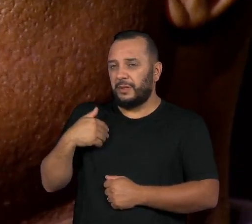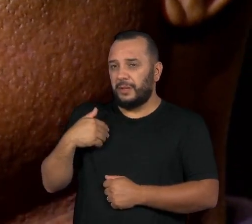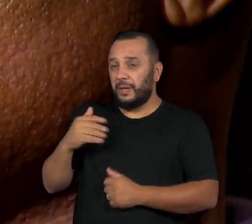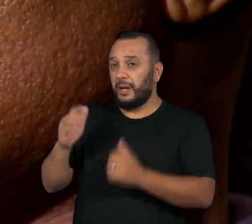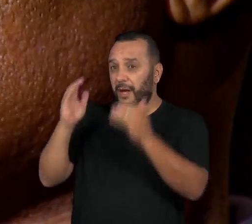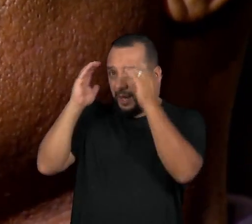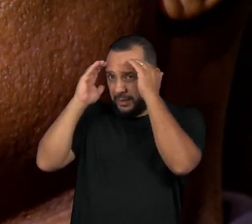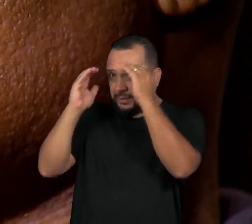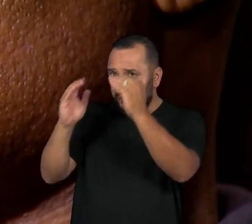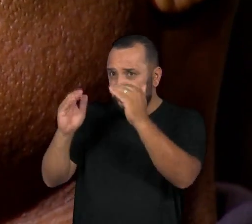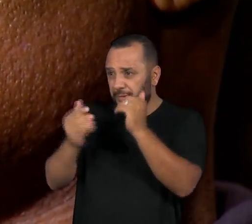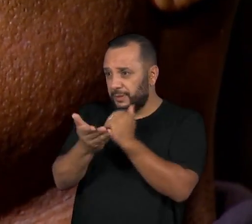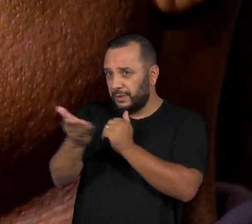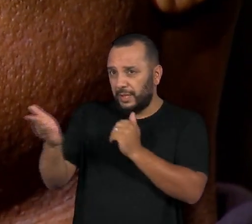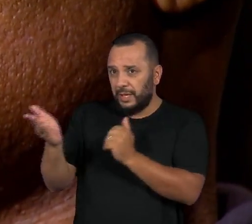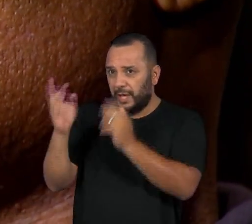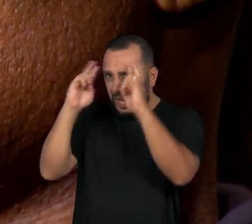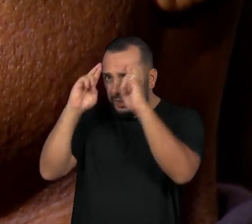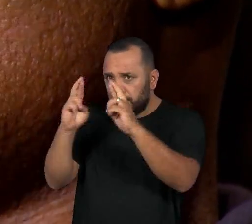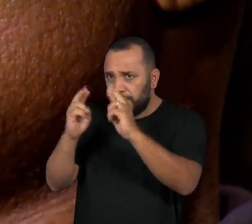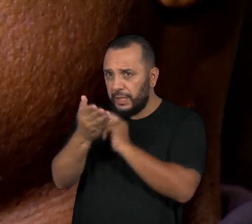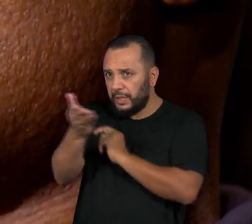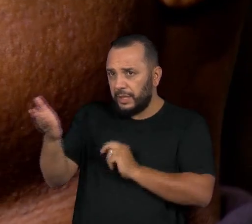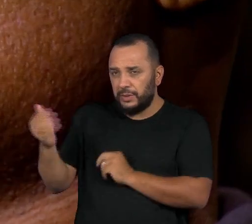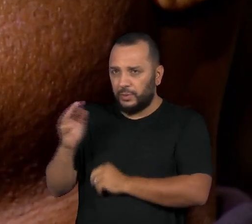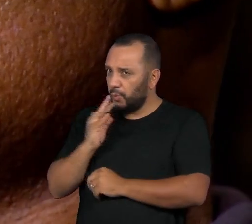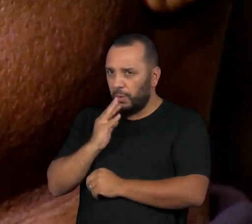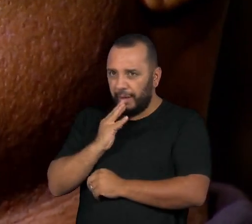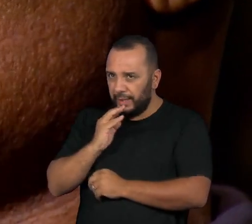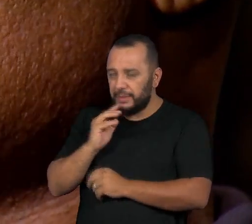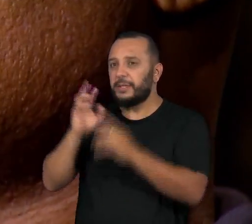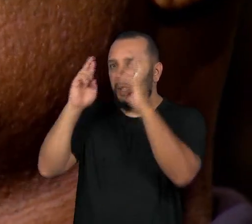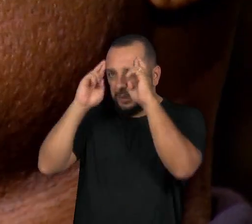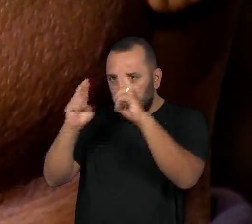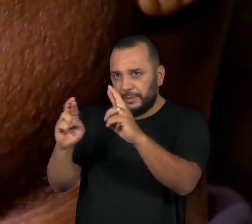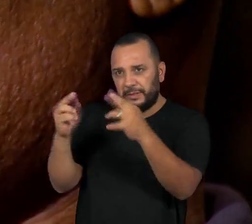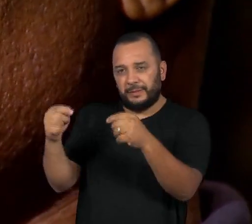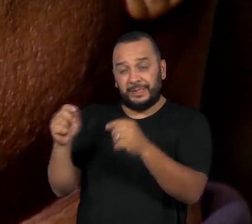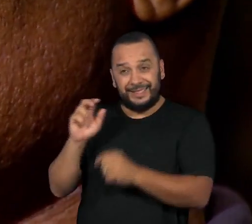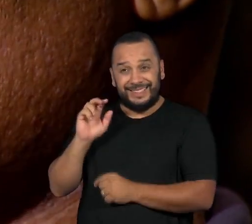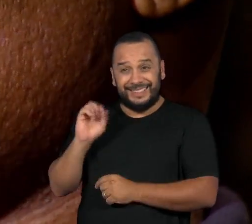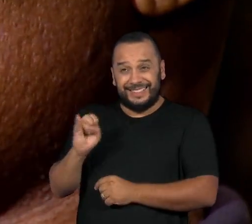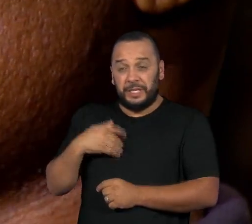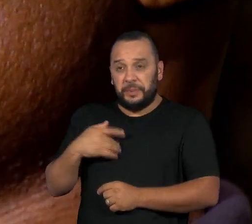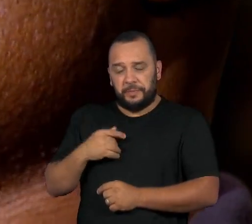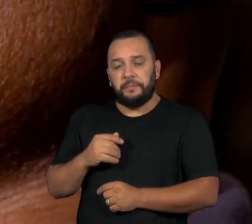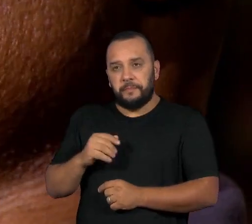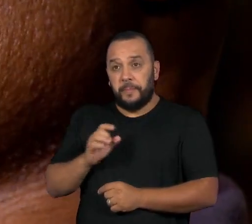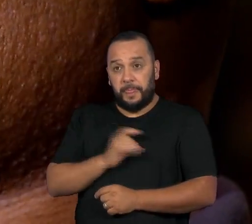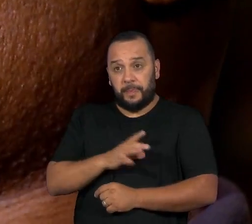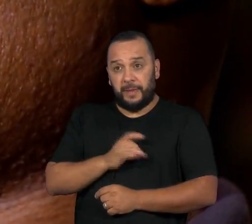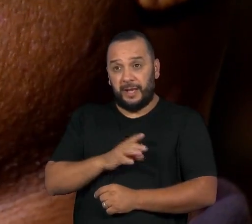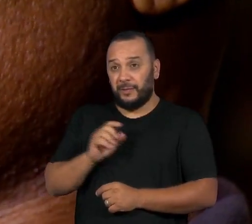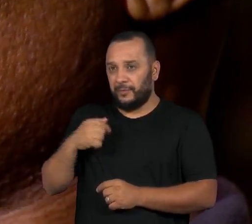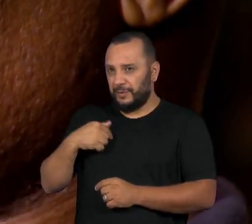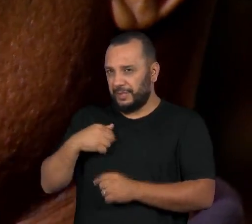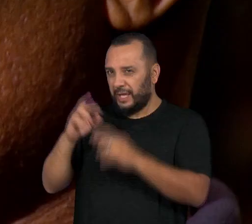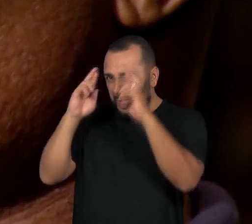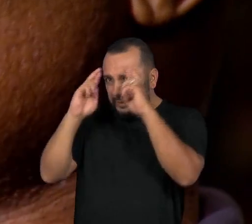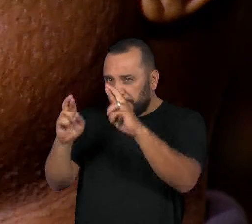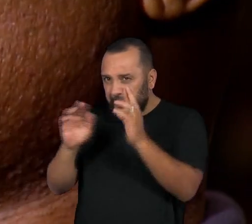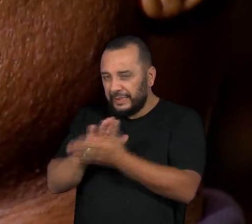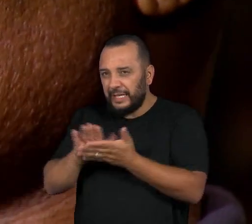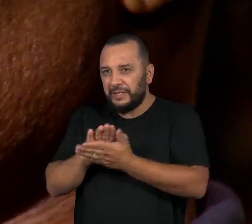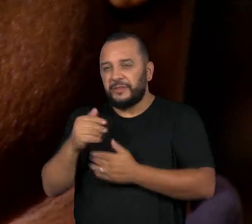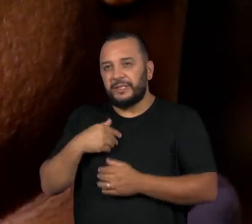o que você não conhece. E o medo, quando você não respeita, você acaba fazendo